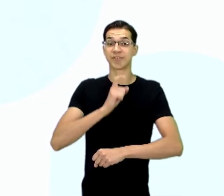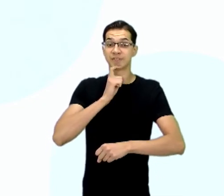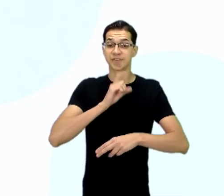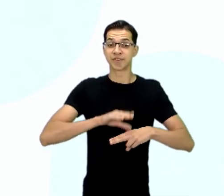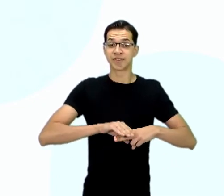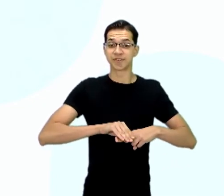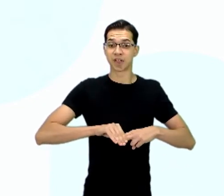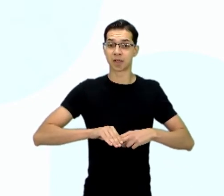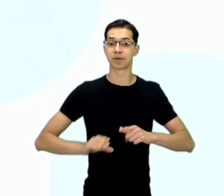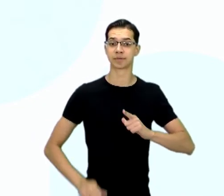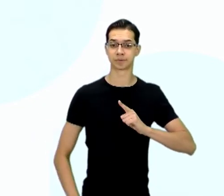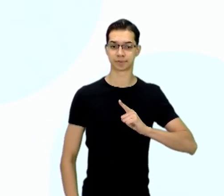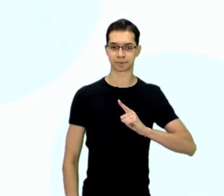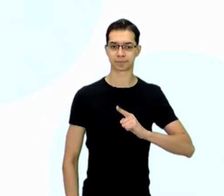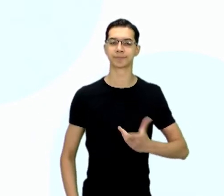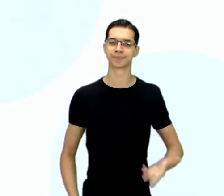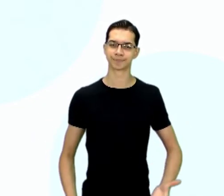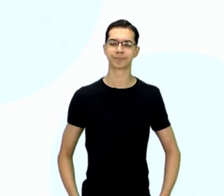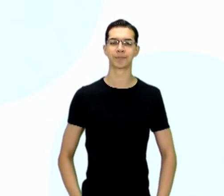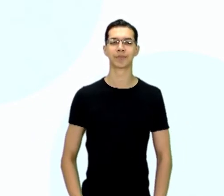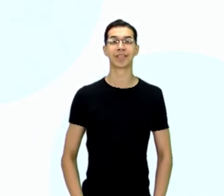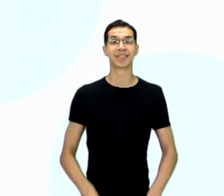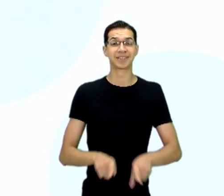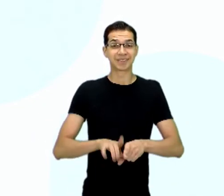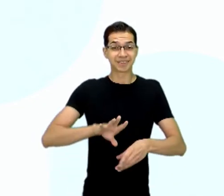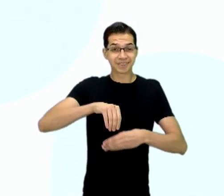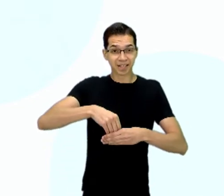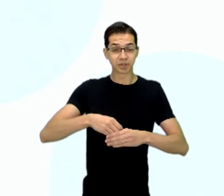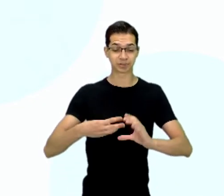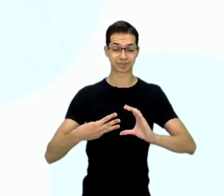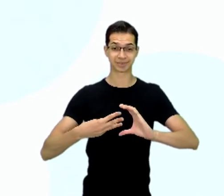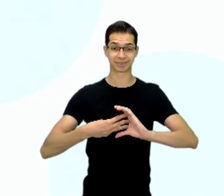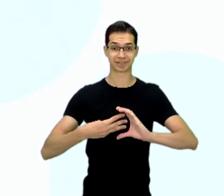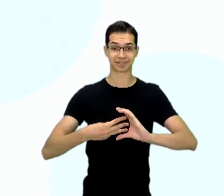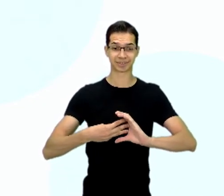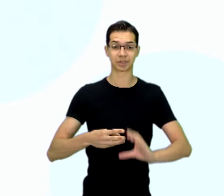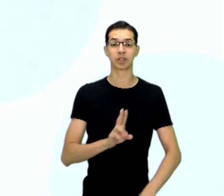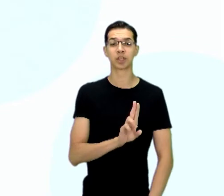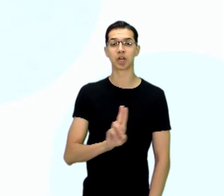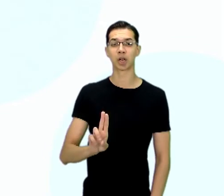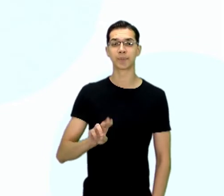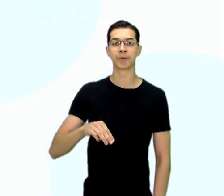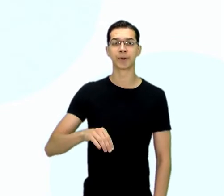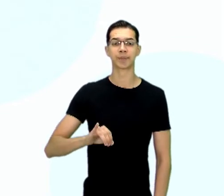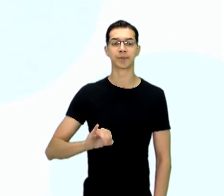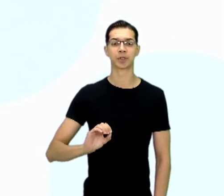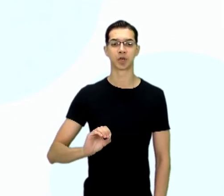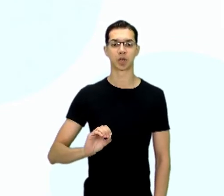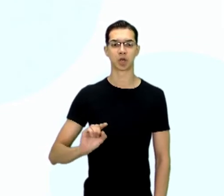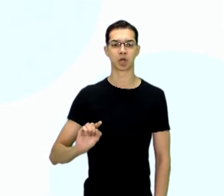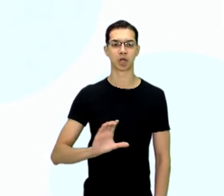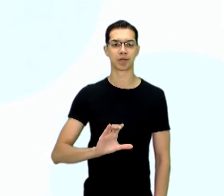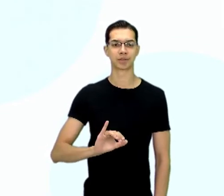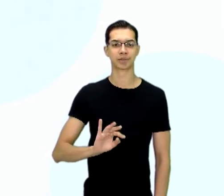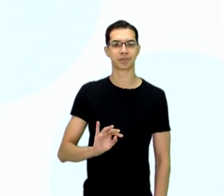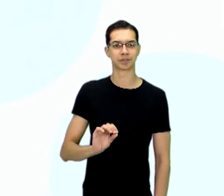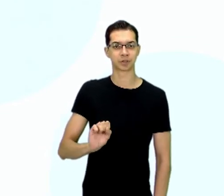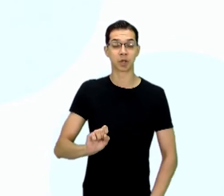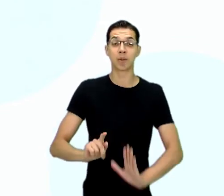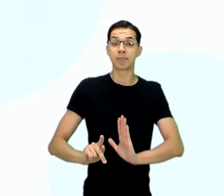os miócitos. Essas células são células musculares específicas desse músculo que